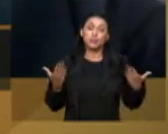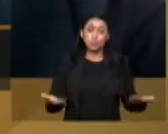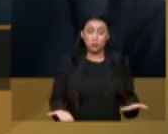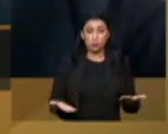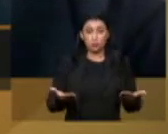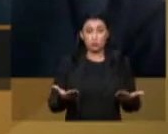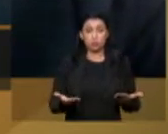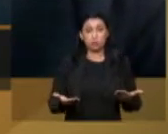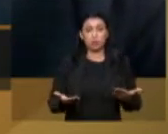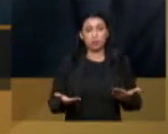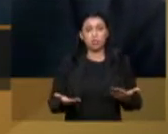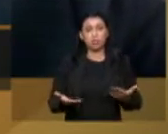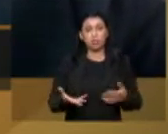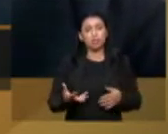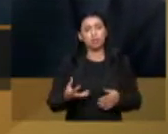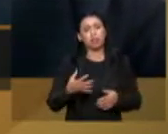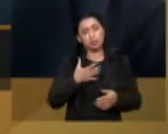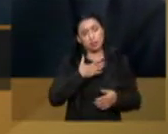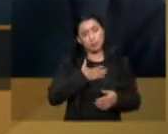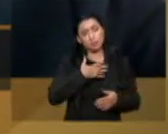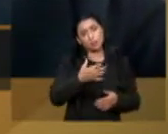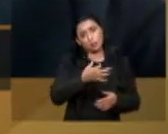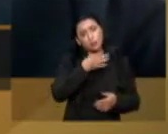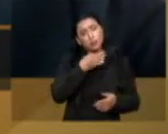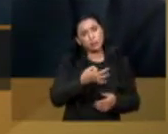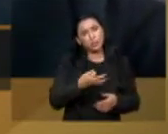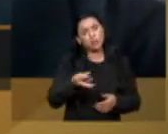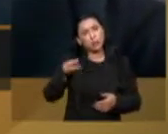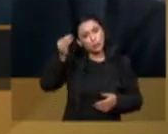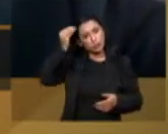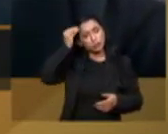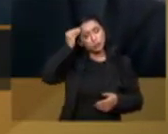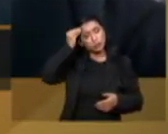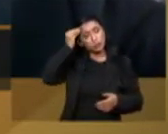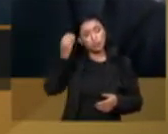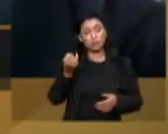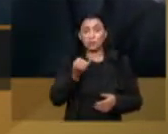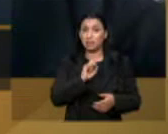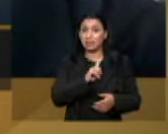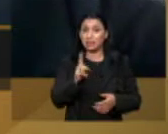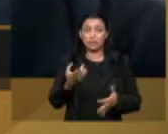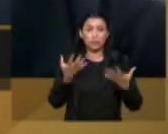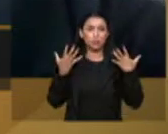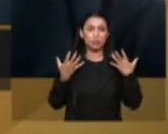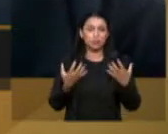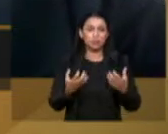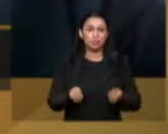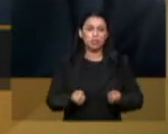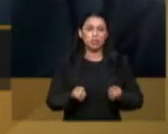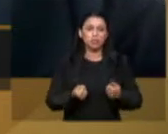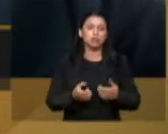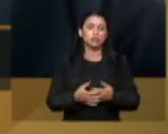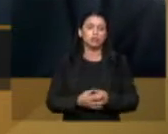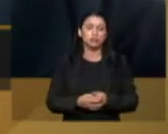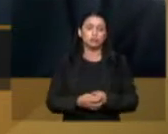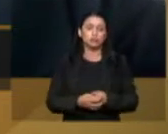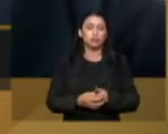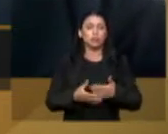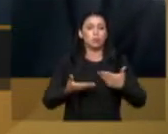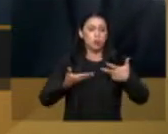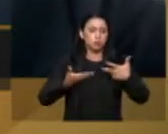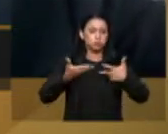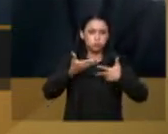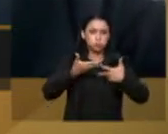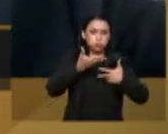que parece absolutamente razoável se nós não adotarmos uma ortodoxia de separação